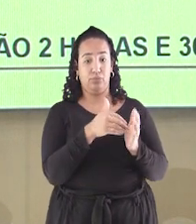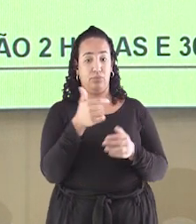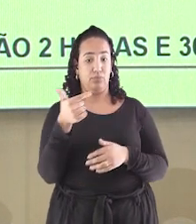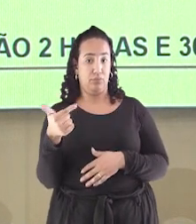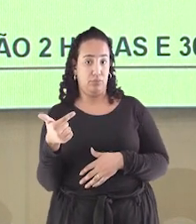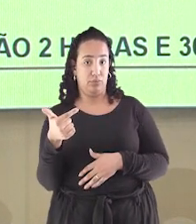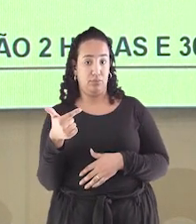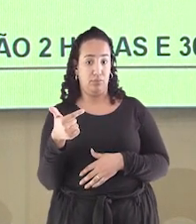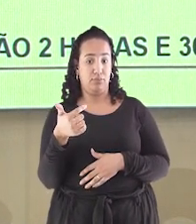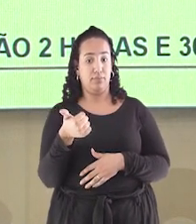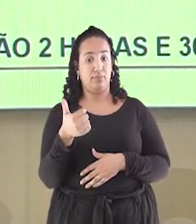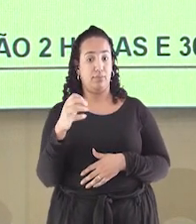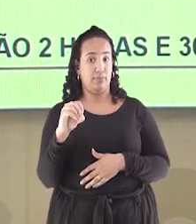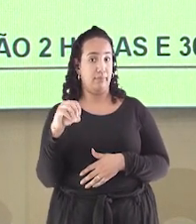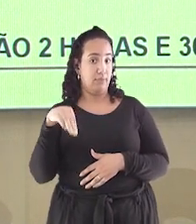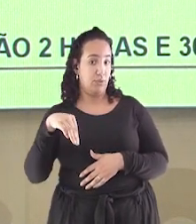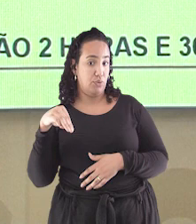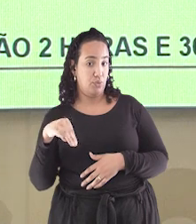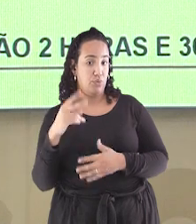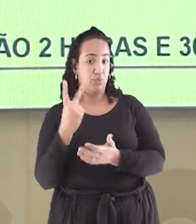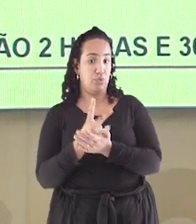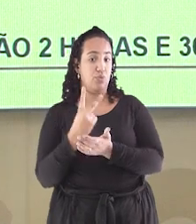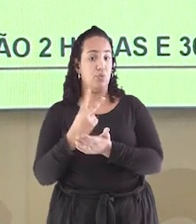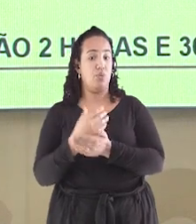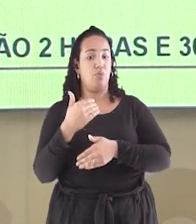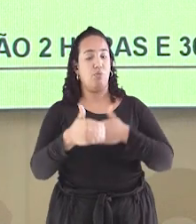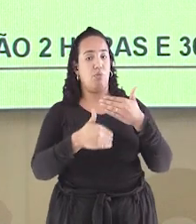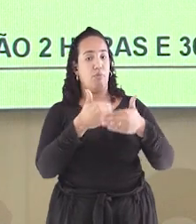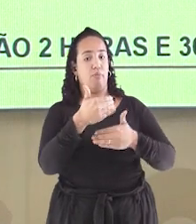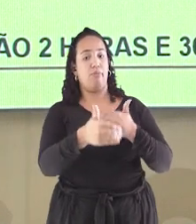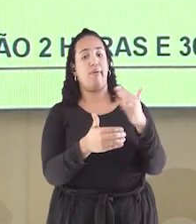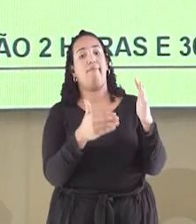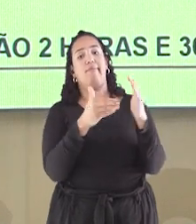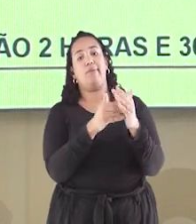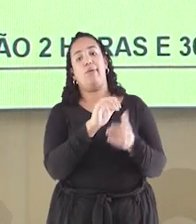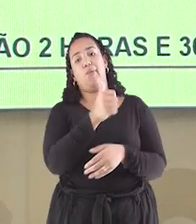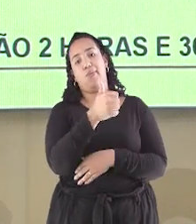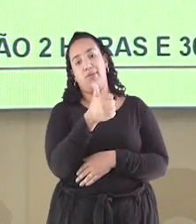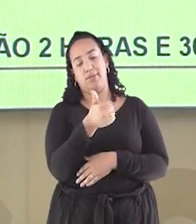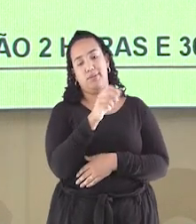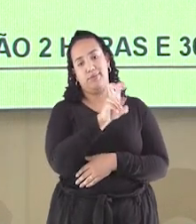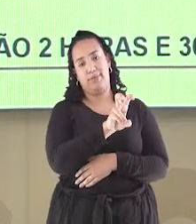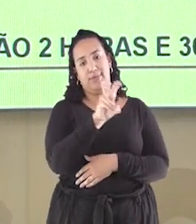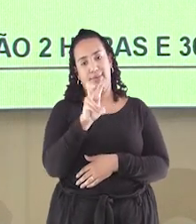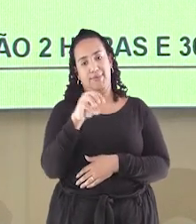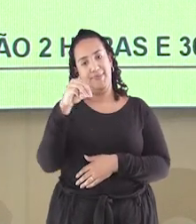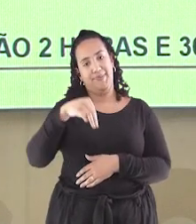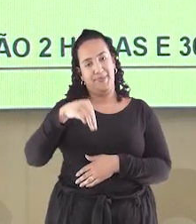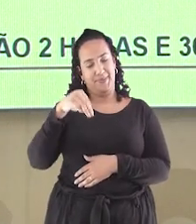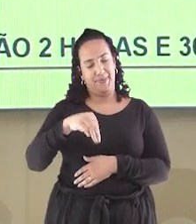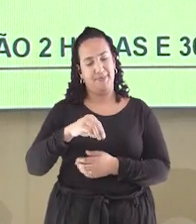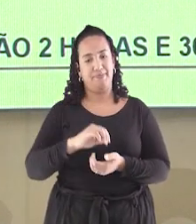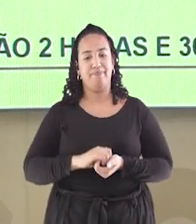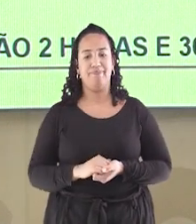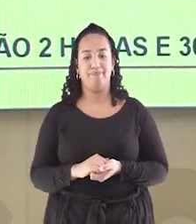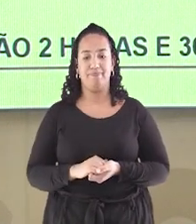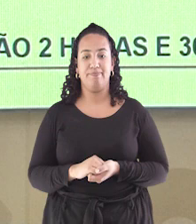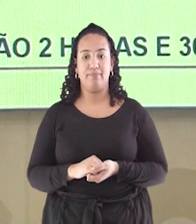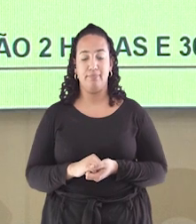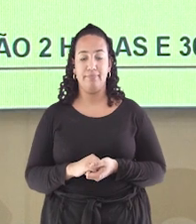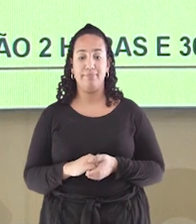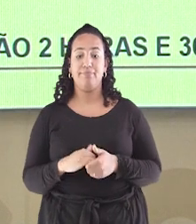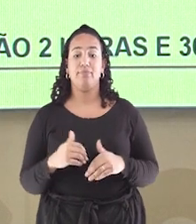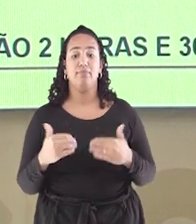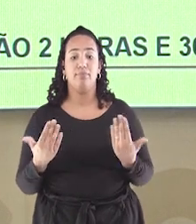2, são 10 minutos. E assim até chegar ao 11, que são 55 minutos. Nesse caso,